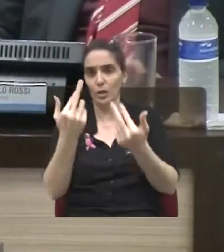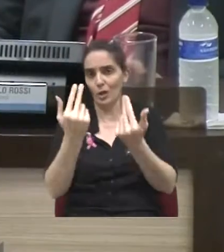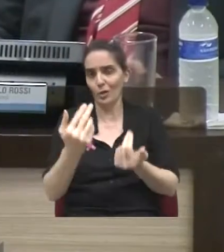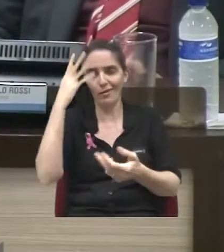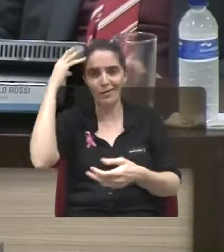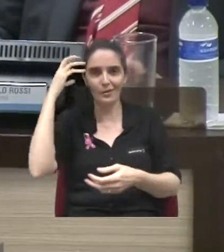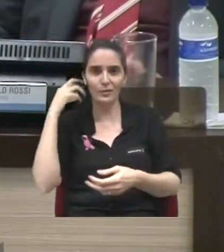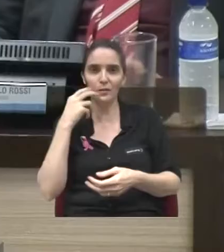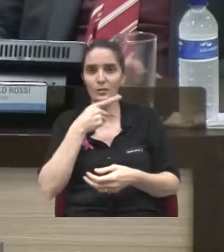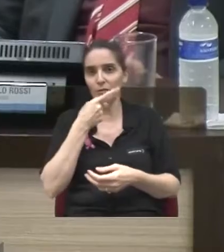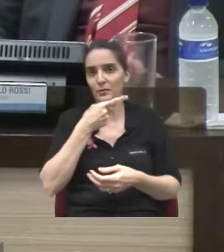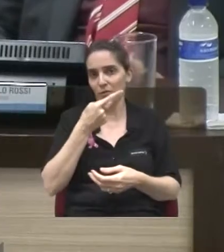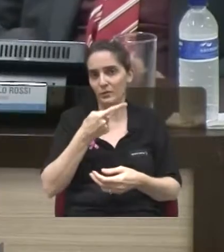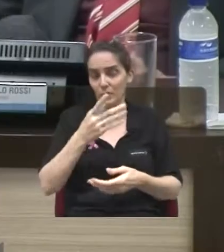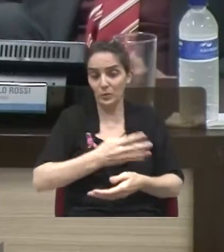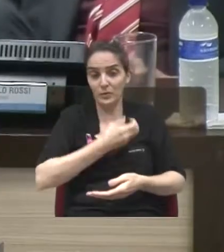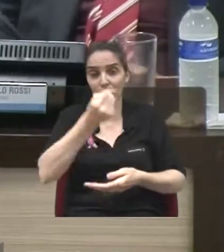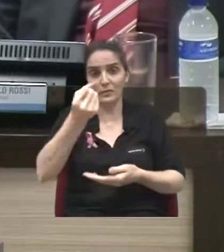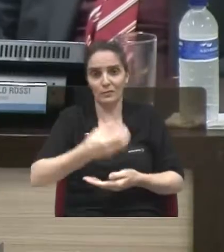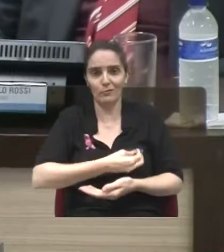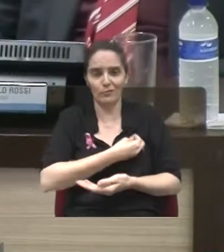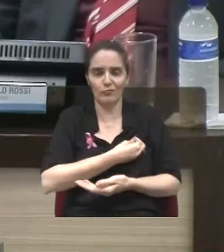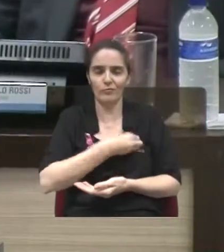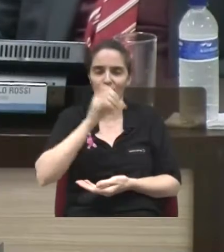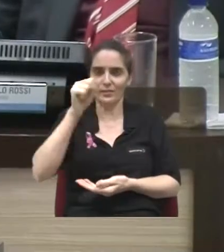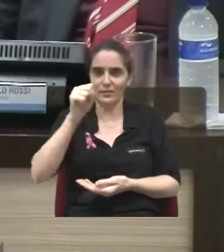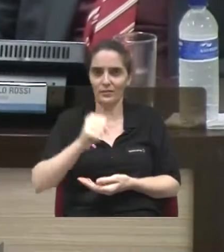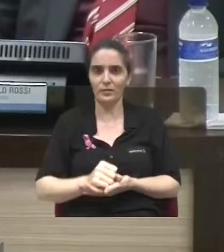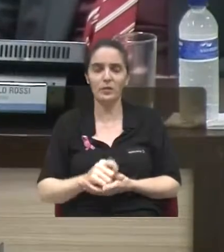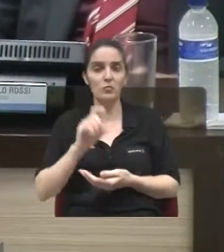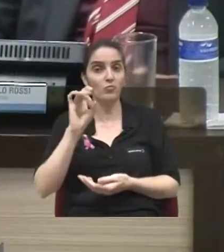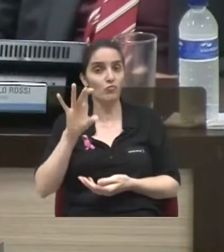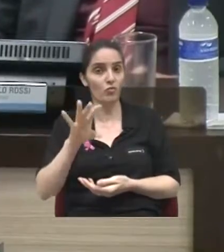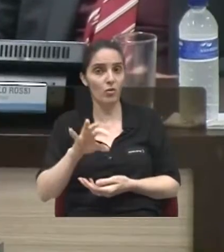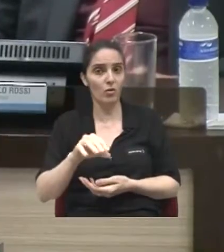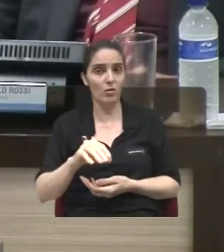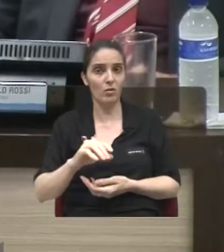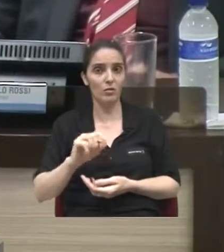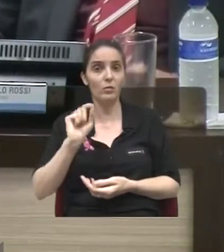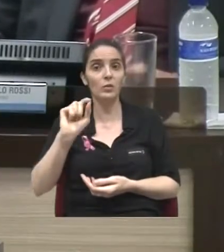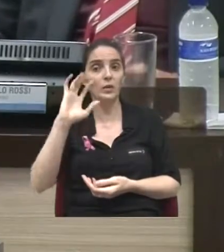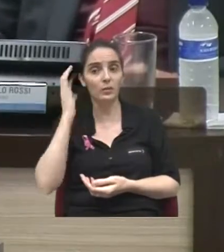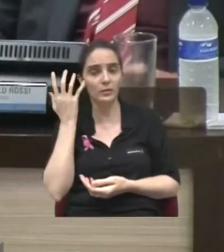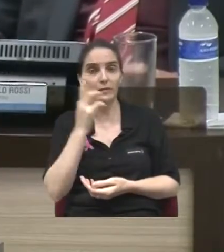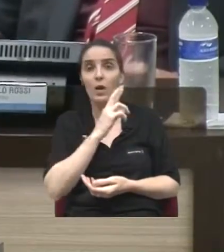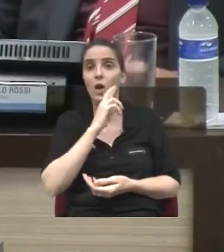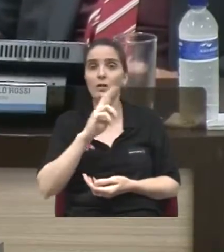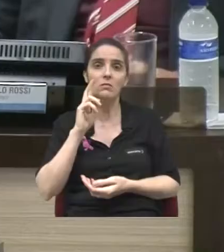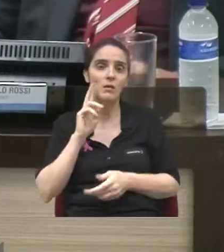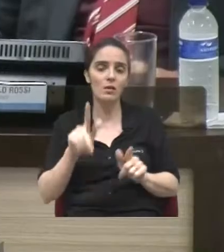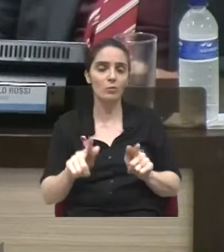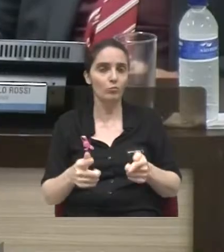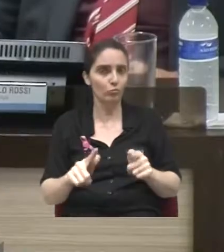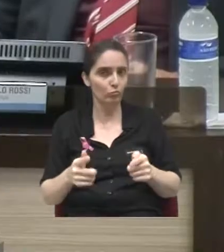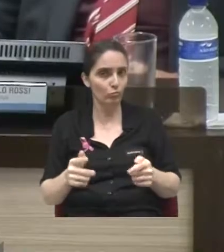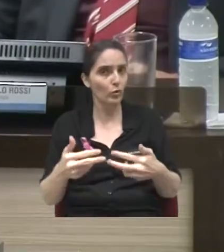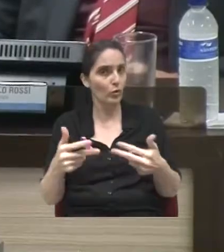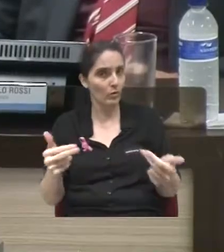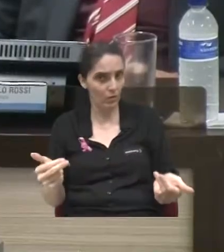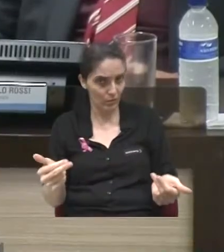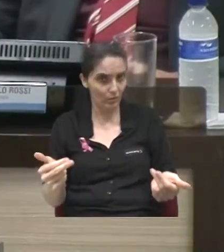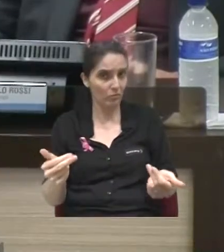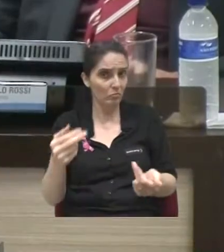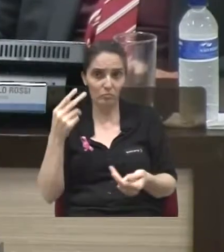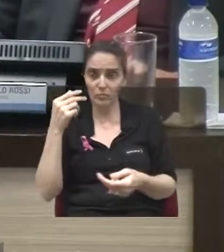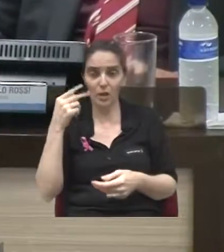questão de salvar vidas mesmo. Quem já passou por isso, em relação a restaurantes, churrascos, isso é muito mais comum do que